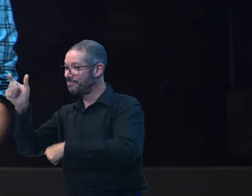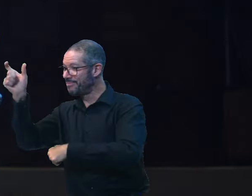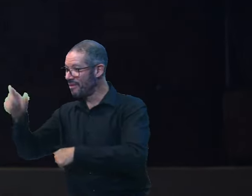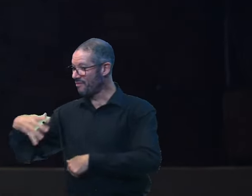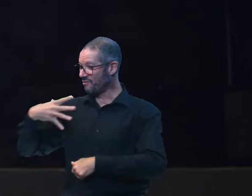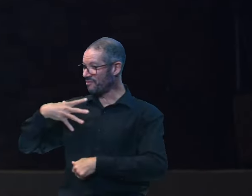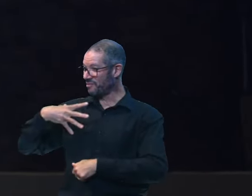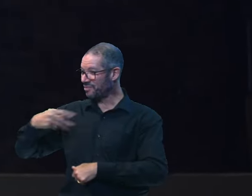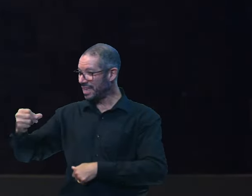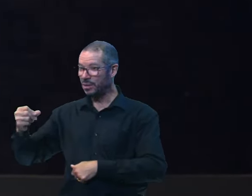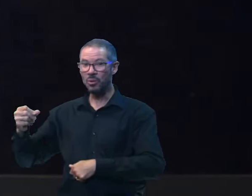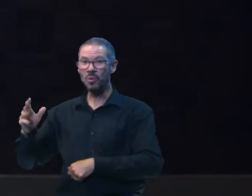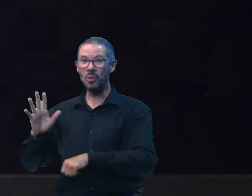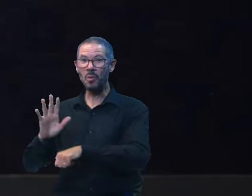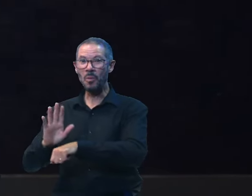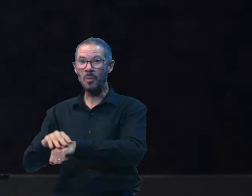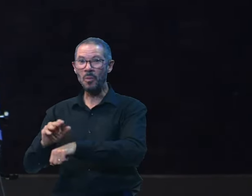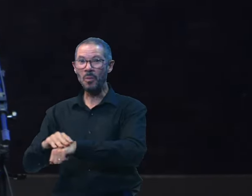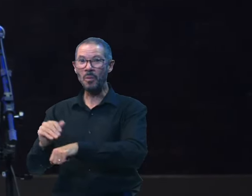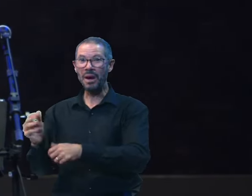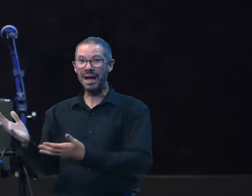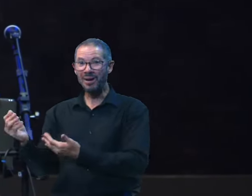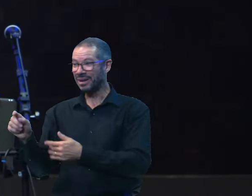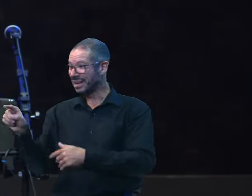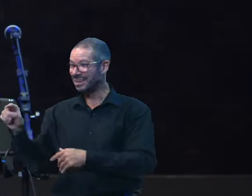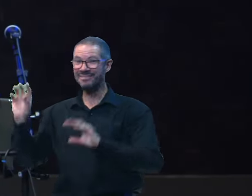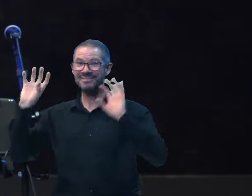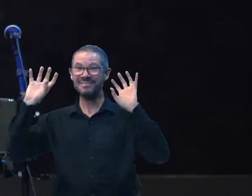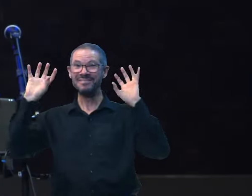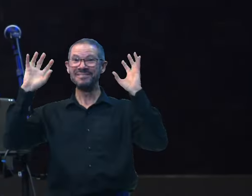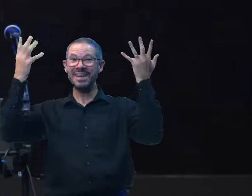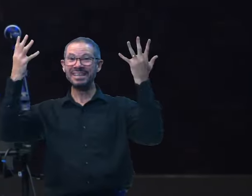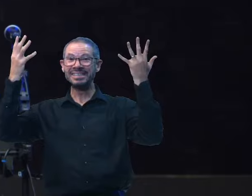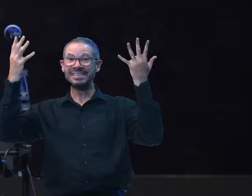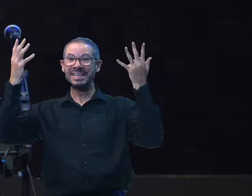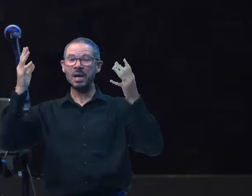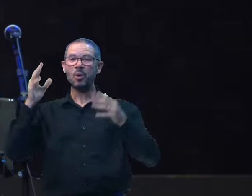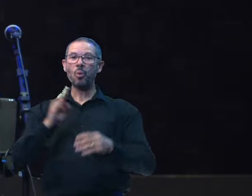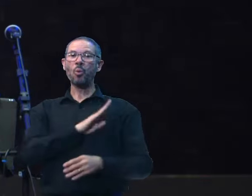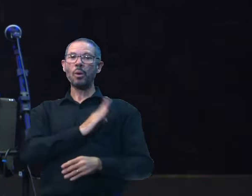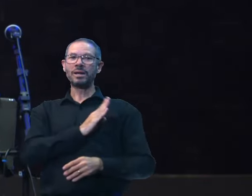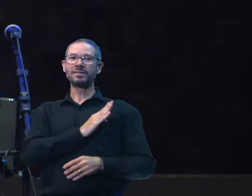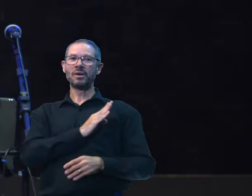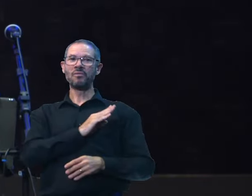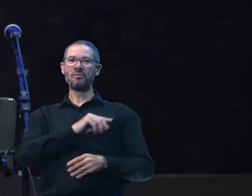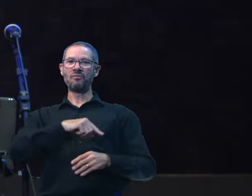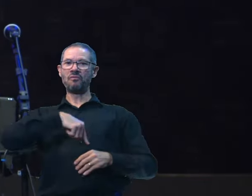festa. O coração amargurado estava onde? Do lado de fora.